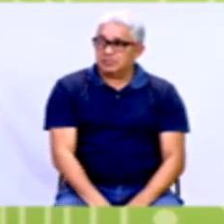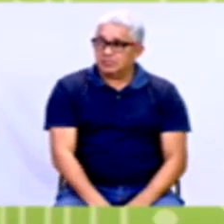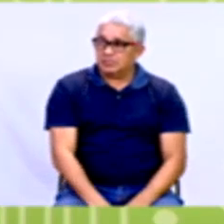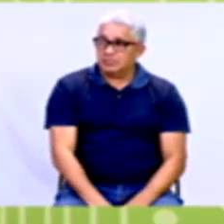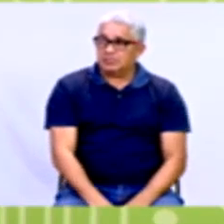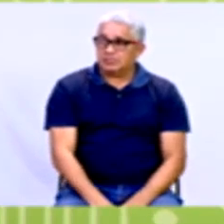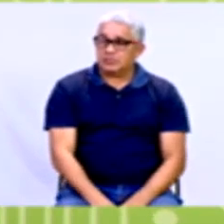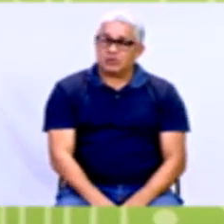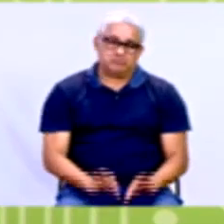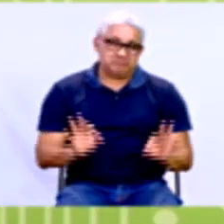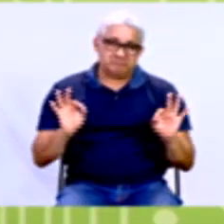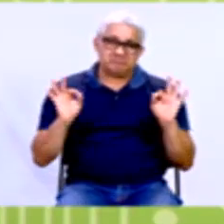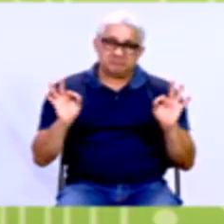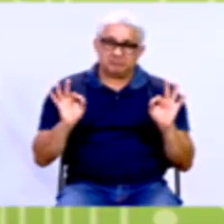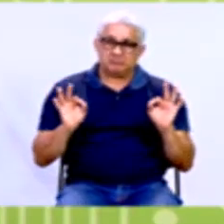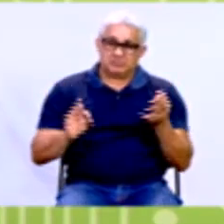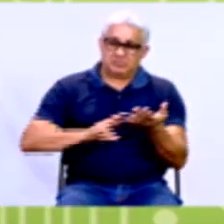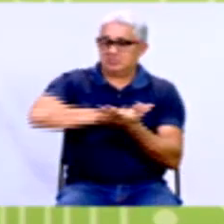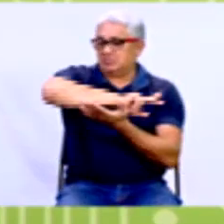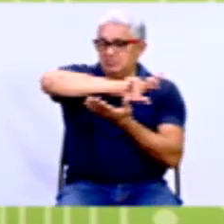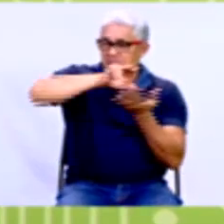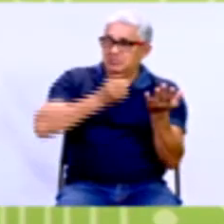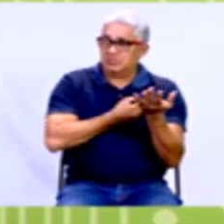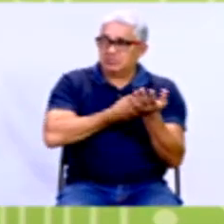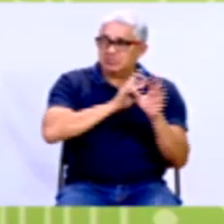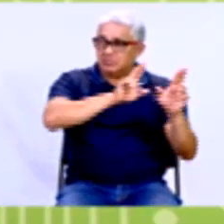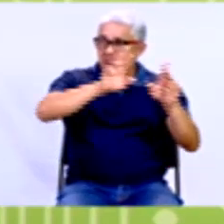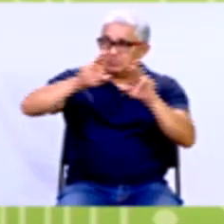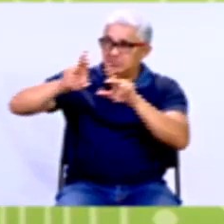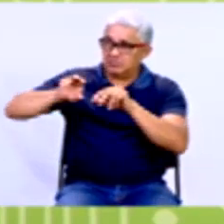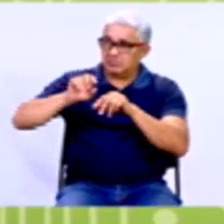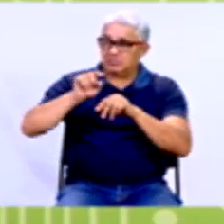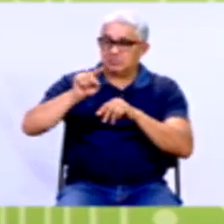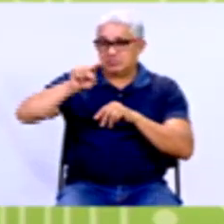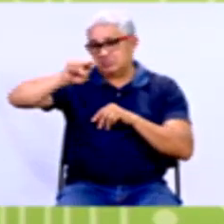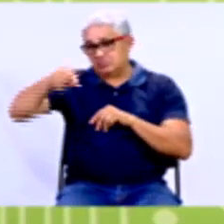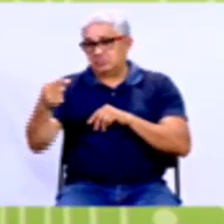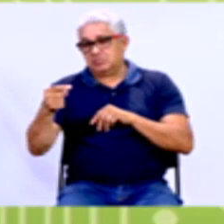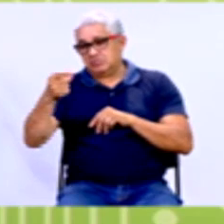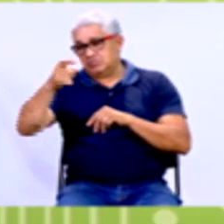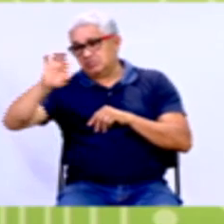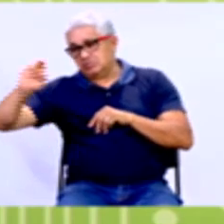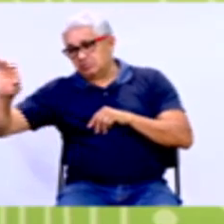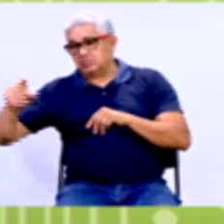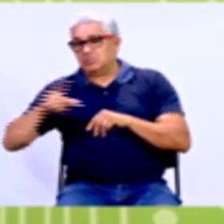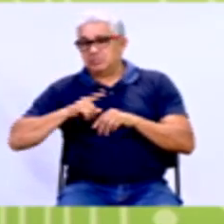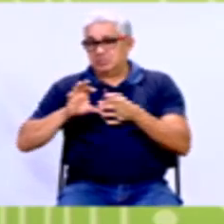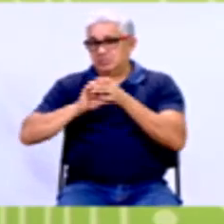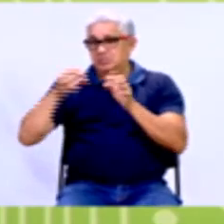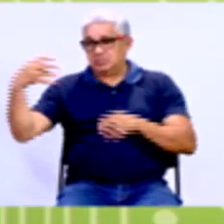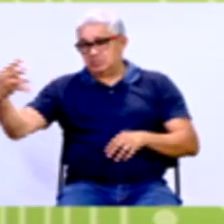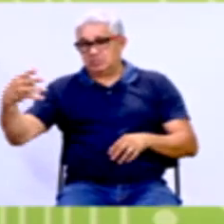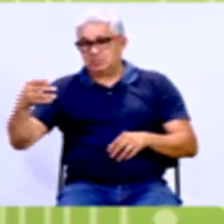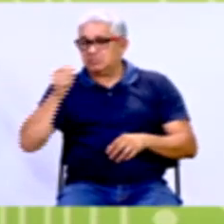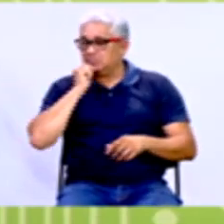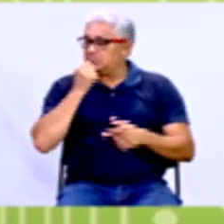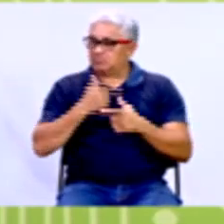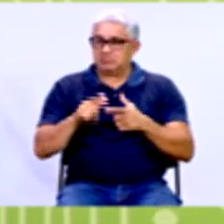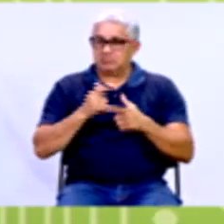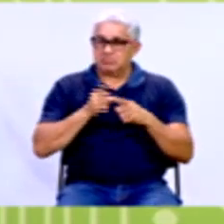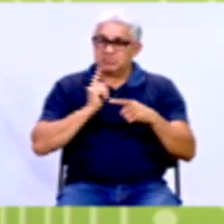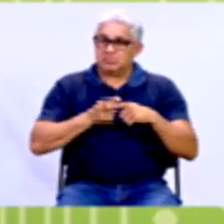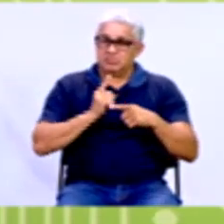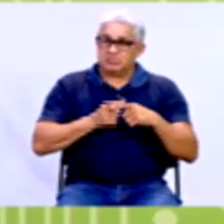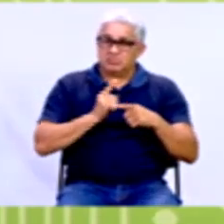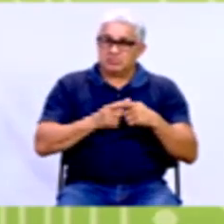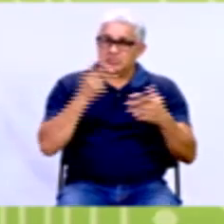Tudo bem que muitas vezes vai dar vários números ainda depois da vírgula, e vocês quiserem deixar os 4, não tem problema, porque vocês